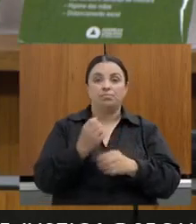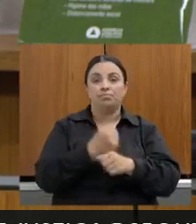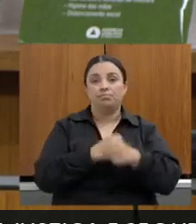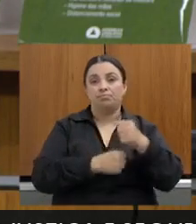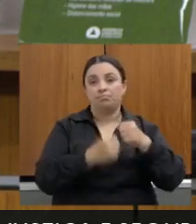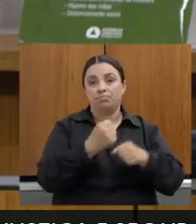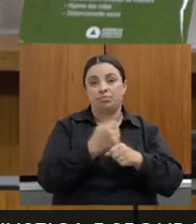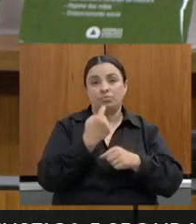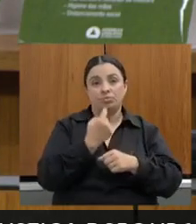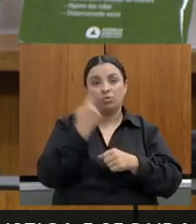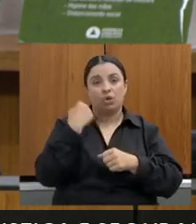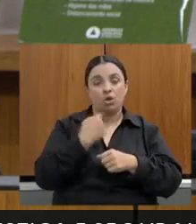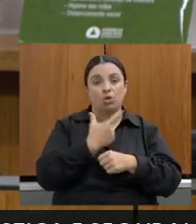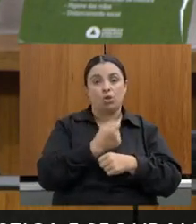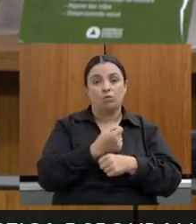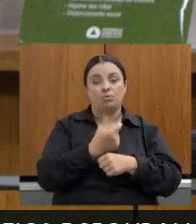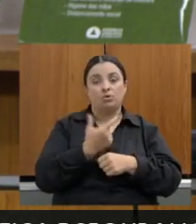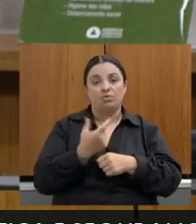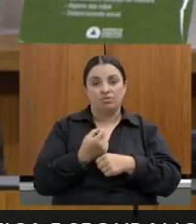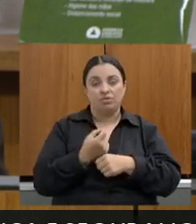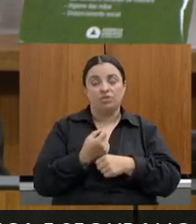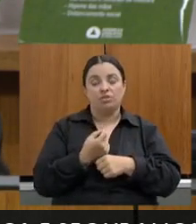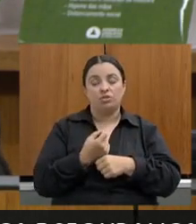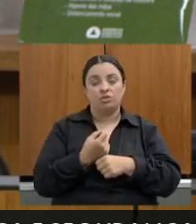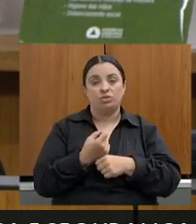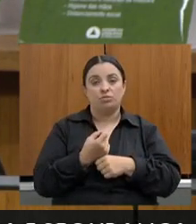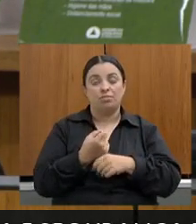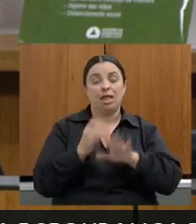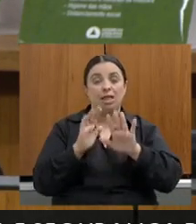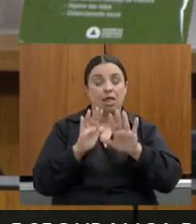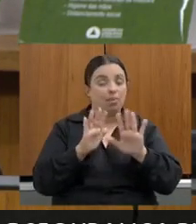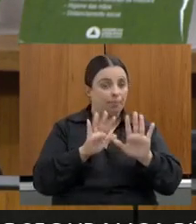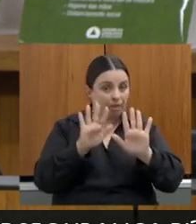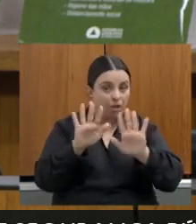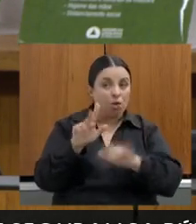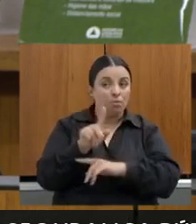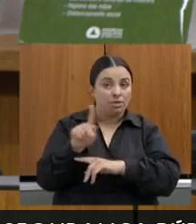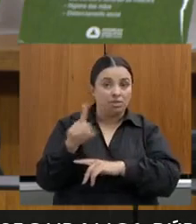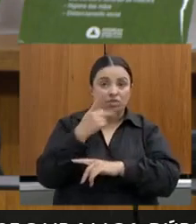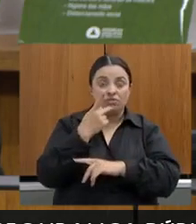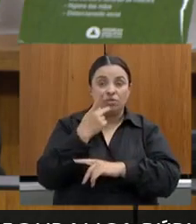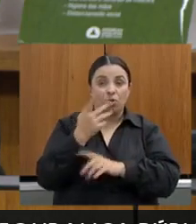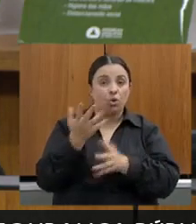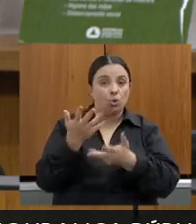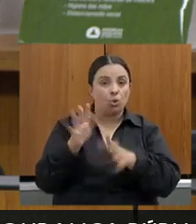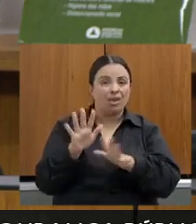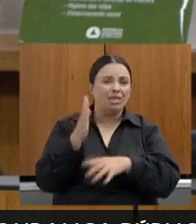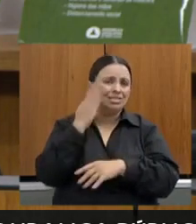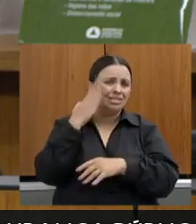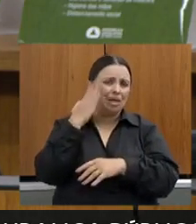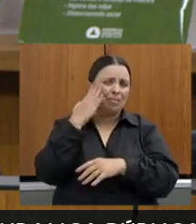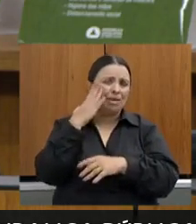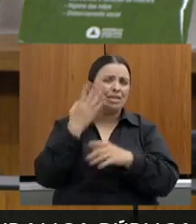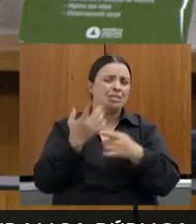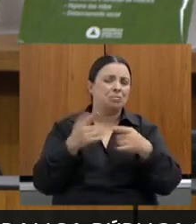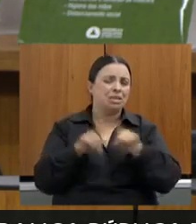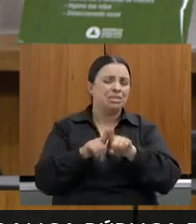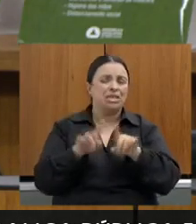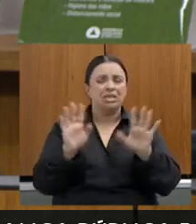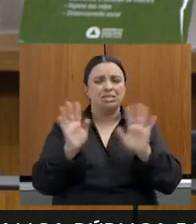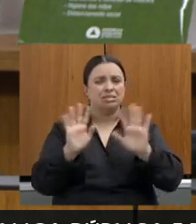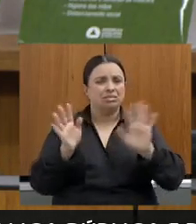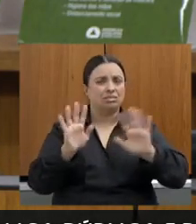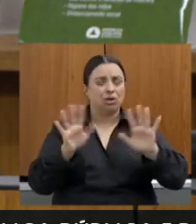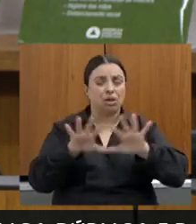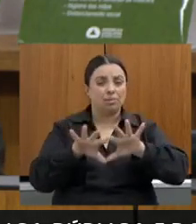é sem contar as já falou que o presidente já disse que não quer muito saber das parcerias aqui